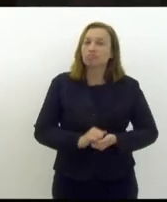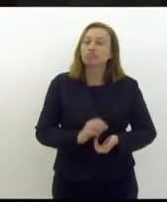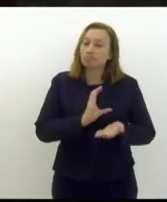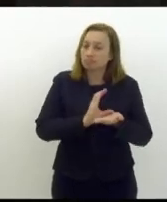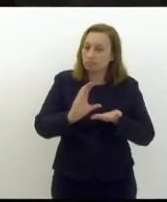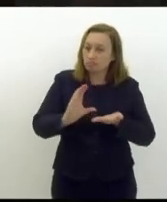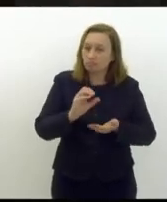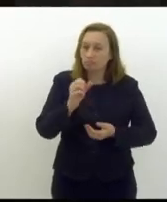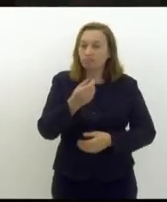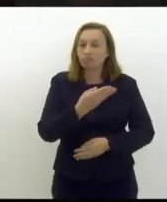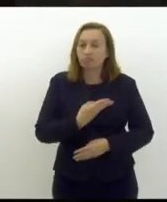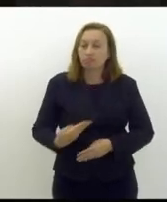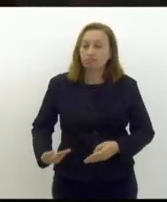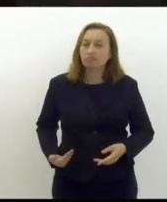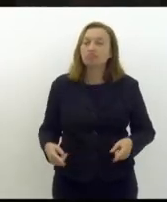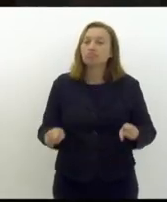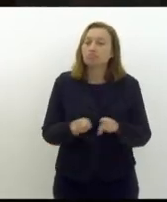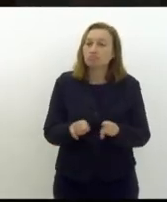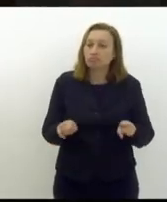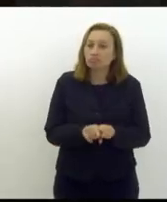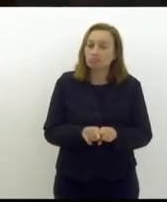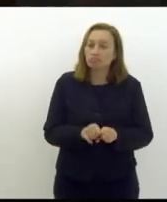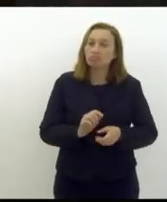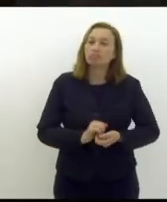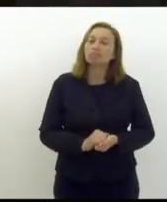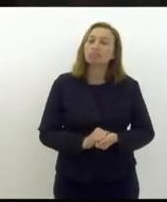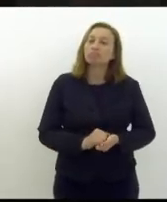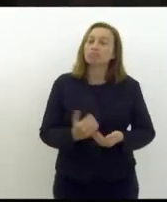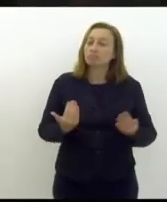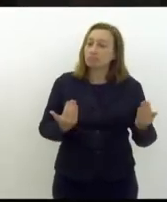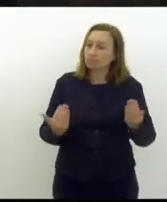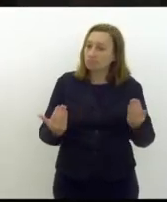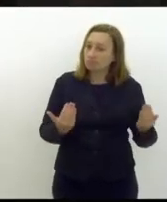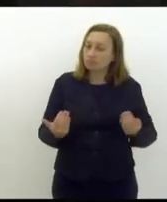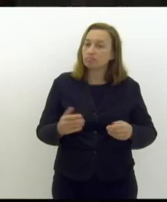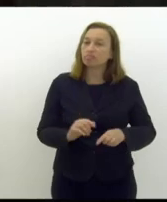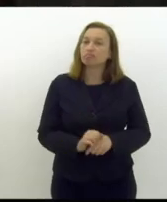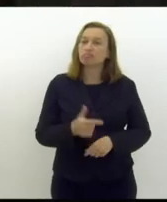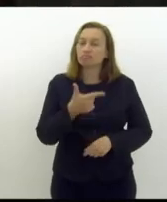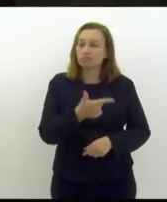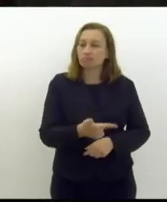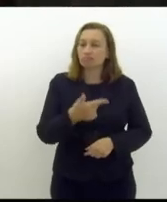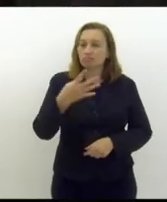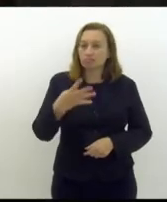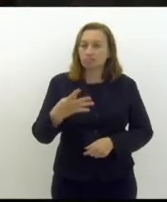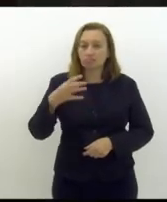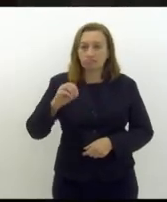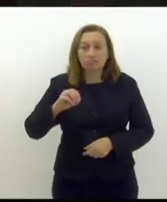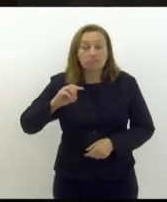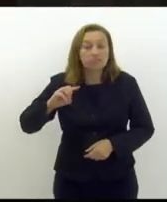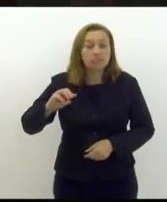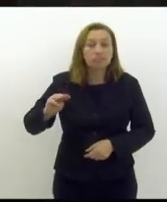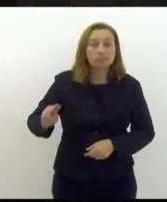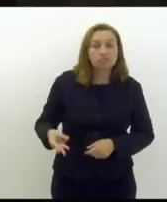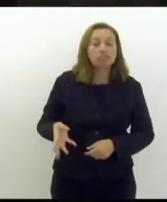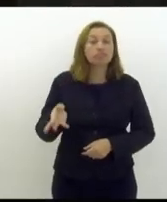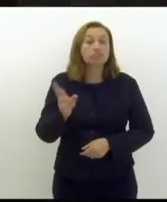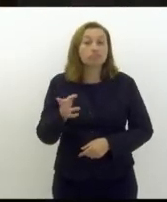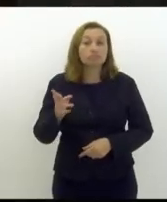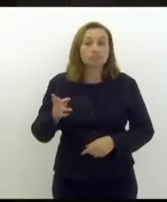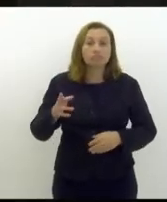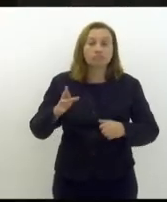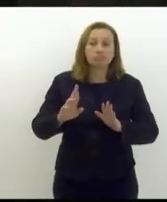orçamento público e também a título comparativo esses 240 milhões de reais que